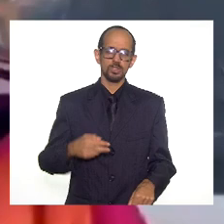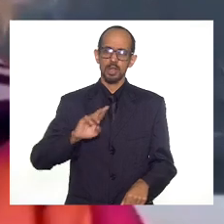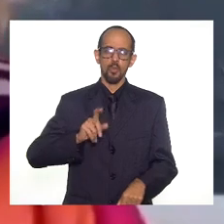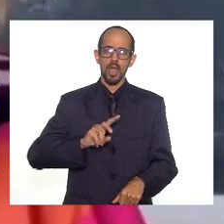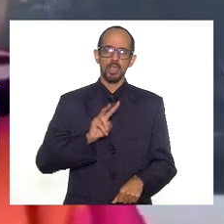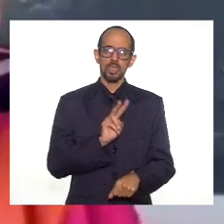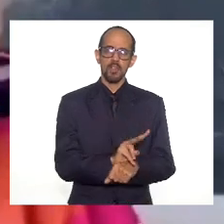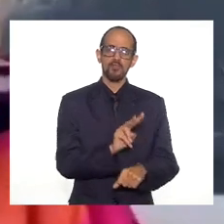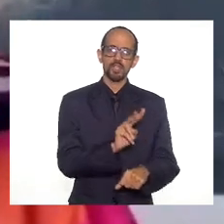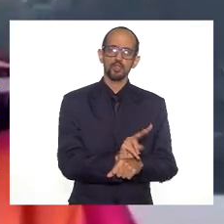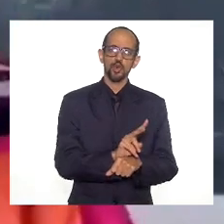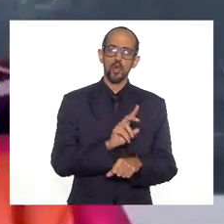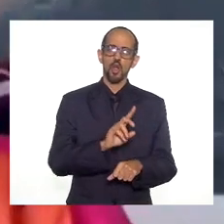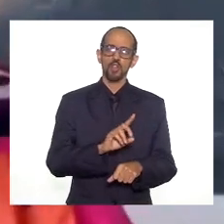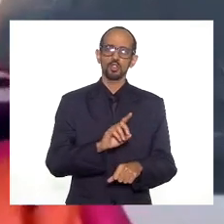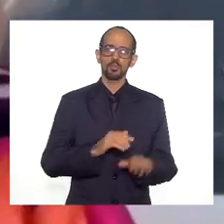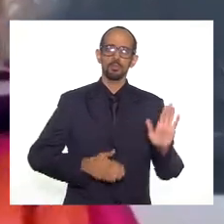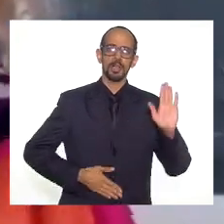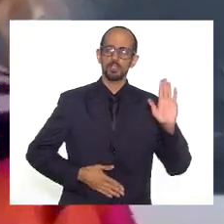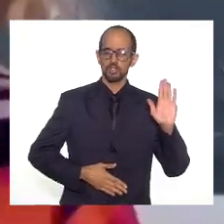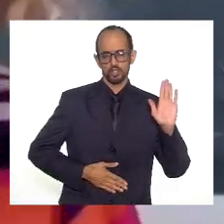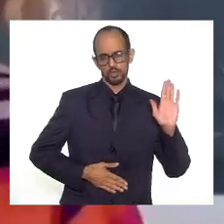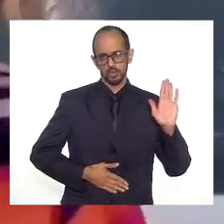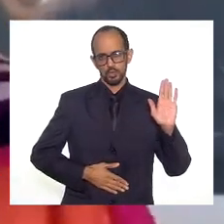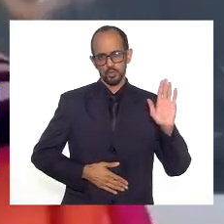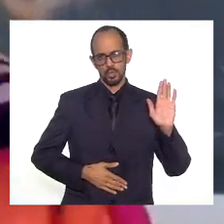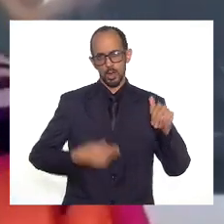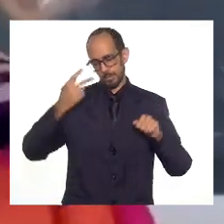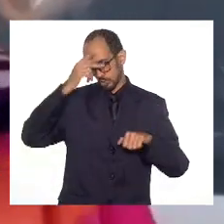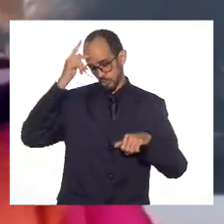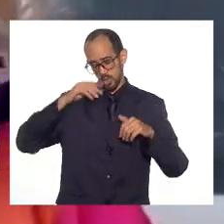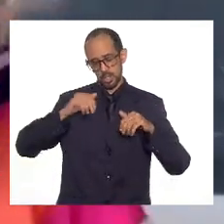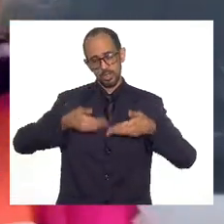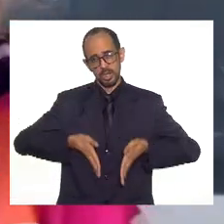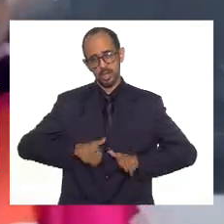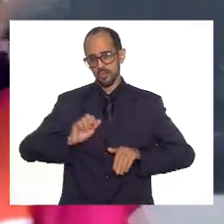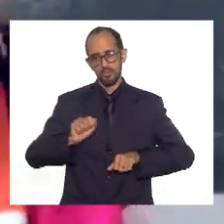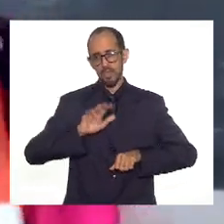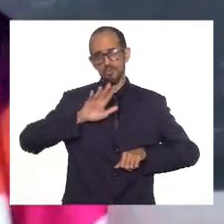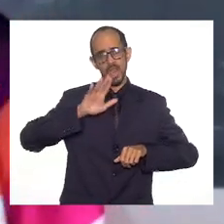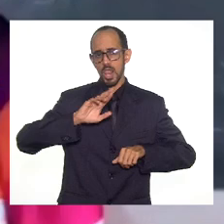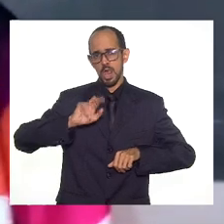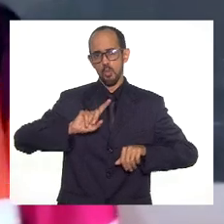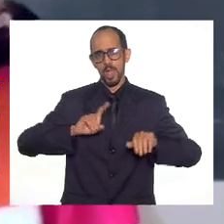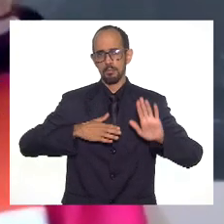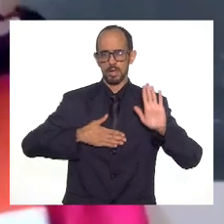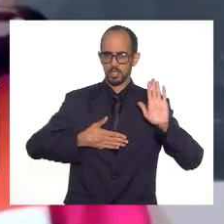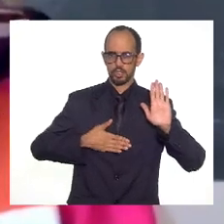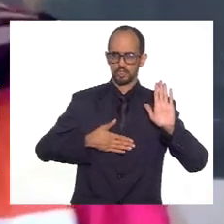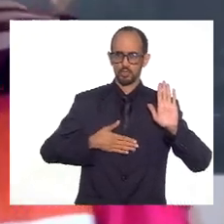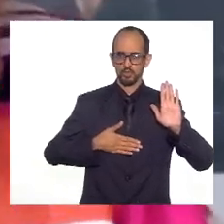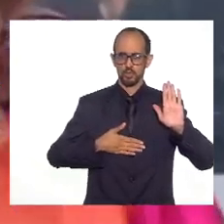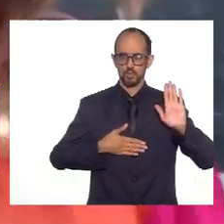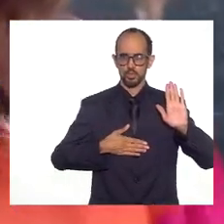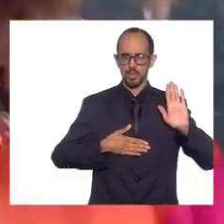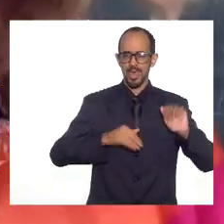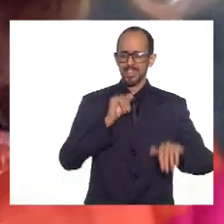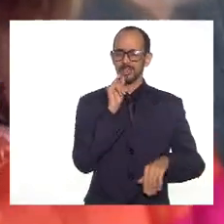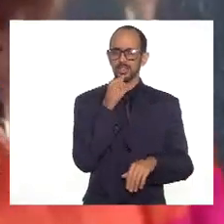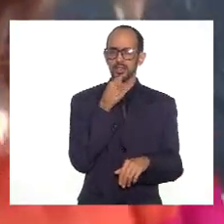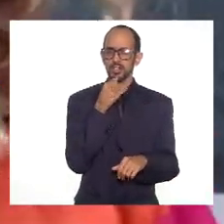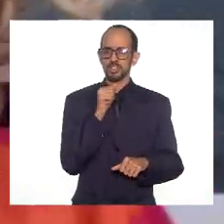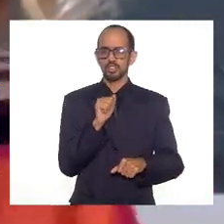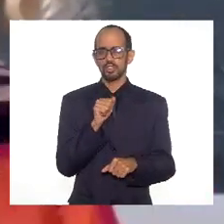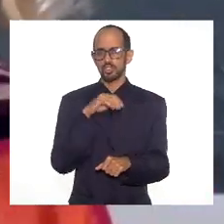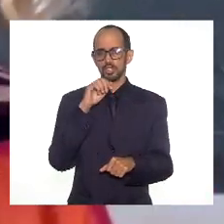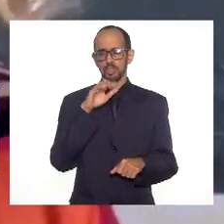Direitos humanos é para todos e todas. O favelado, ele não é bandido. É muito triste que no país que é o terceiro